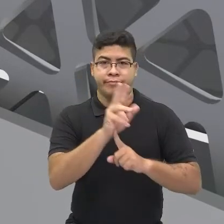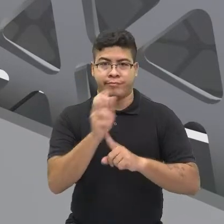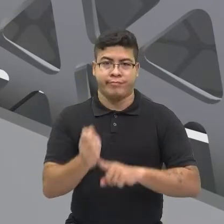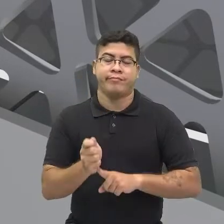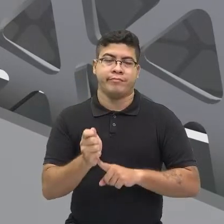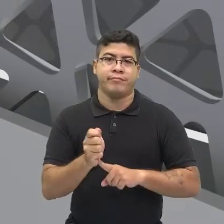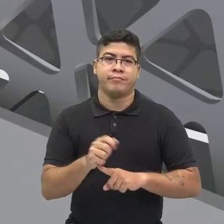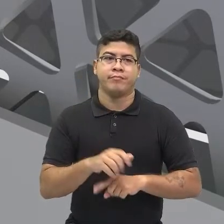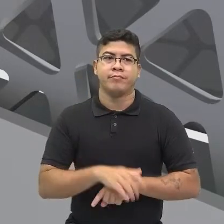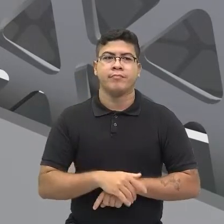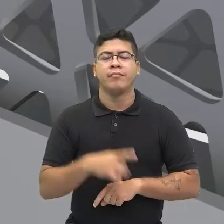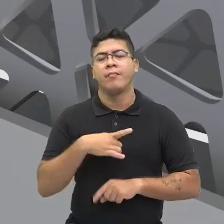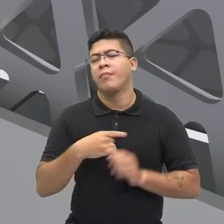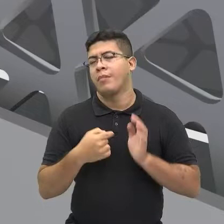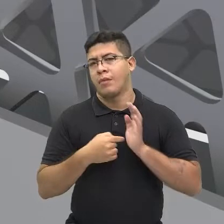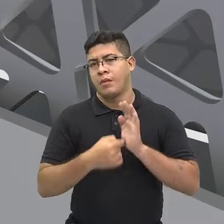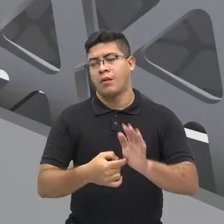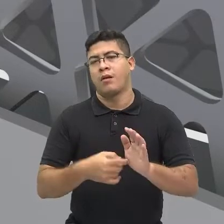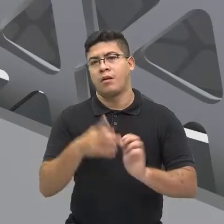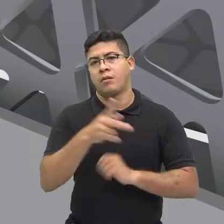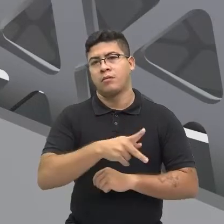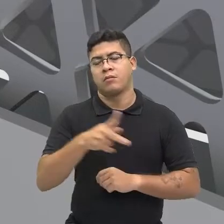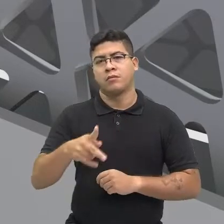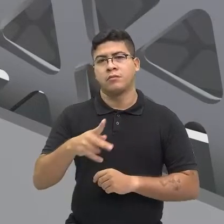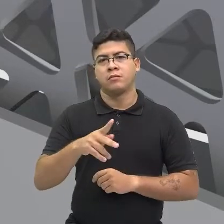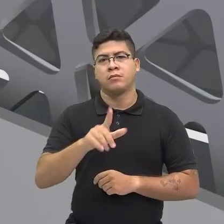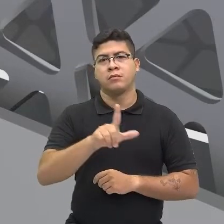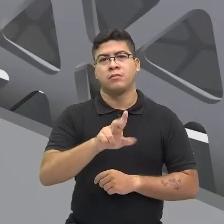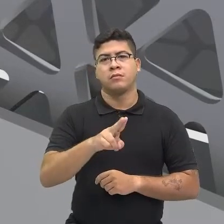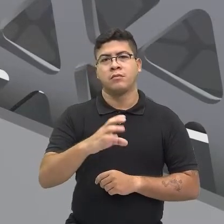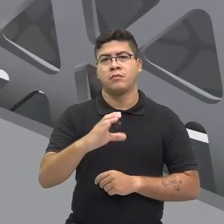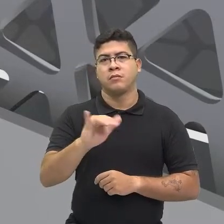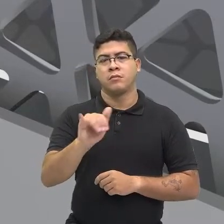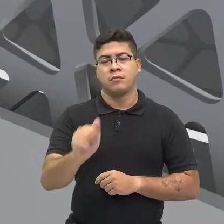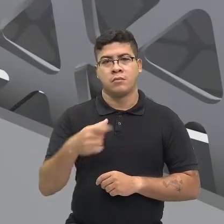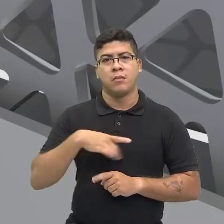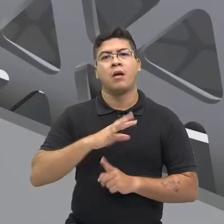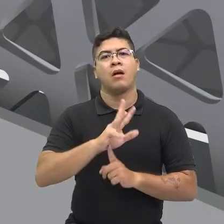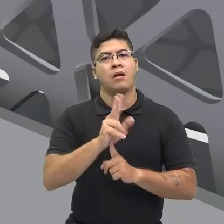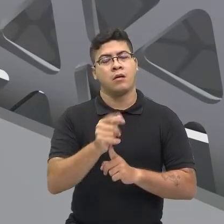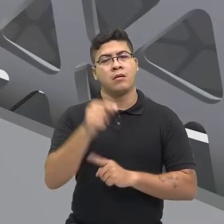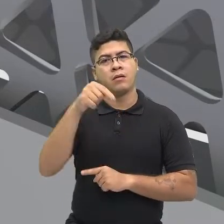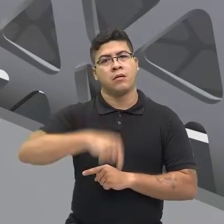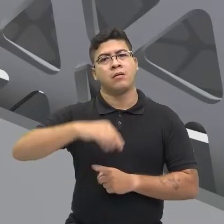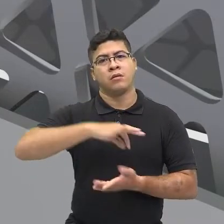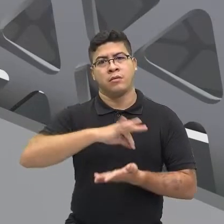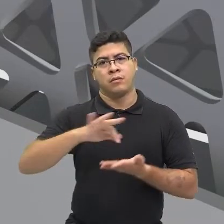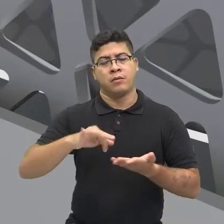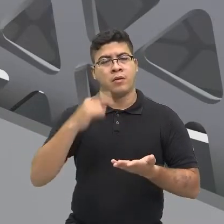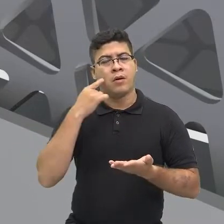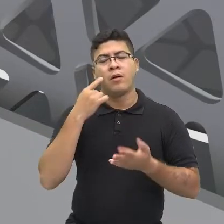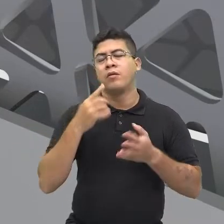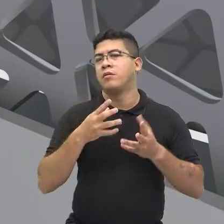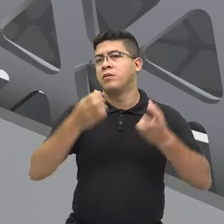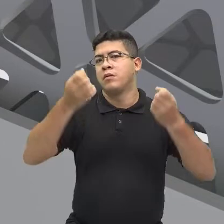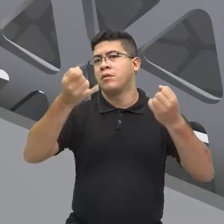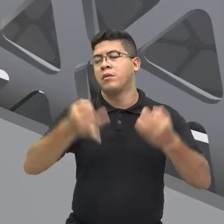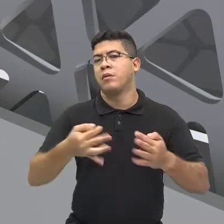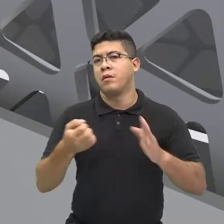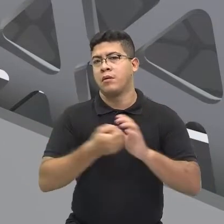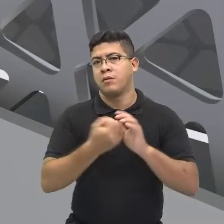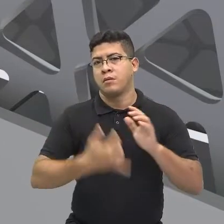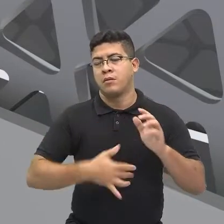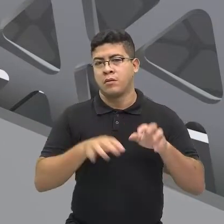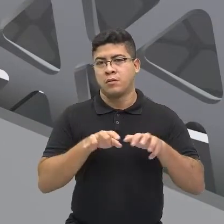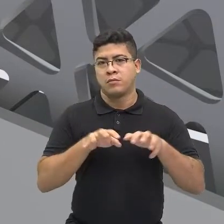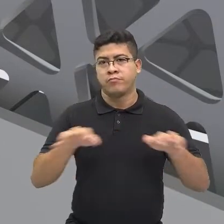trouxemos aqui uma professora de arte, professora Lúcia, para falar um pouco aí sobre o cubismo e o futurismo. Observem essas características